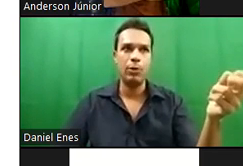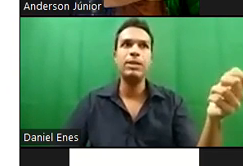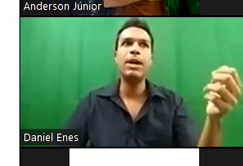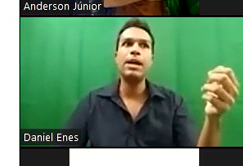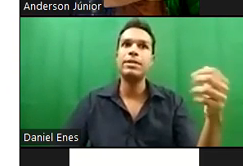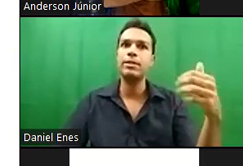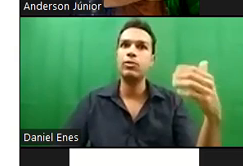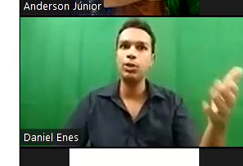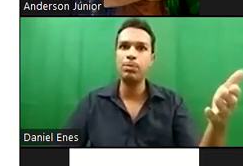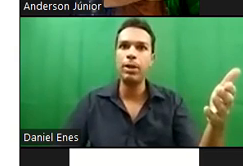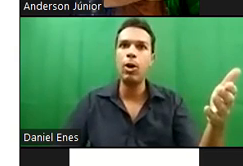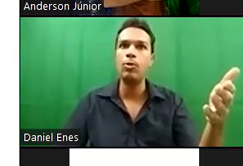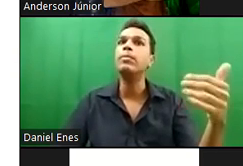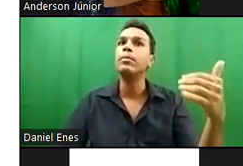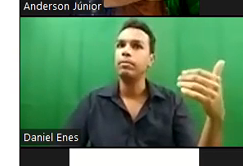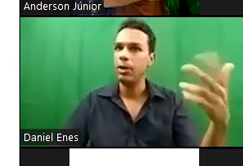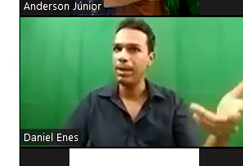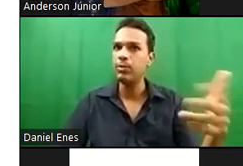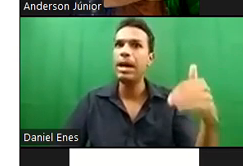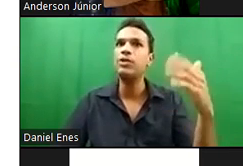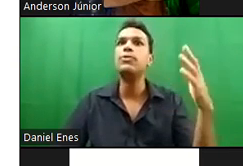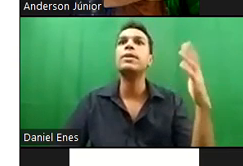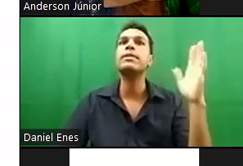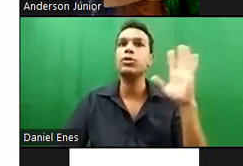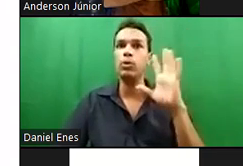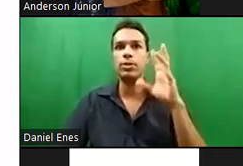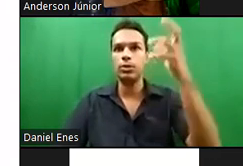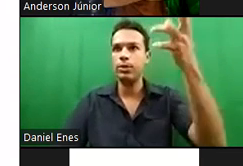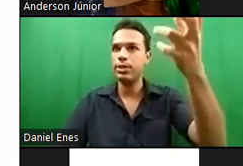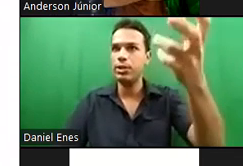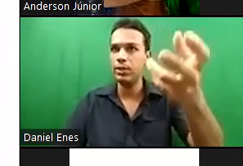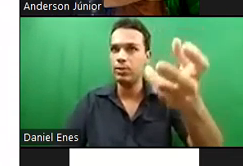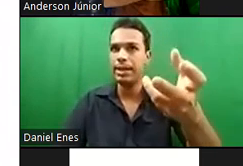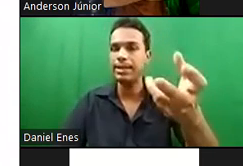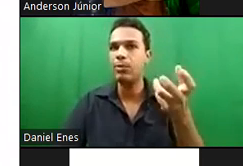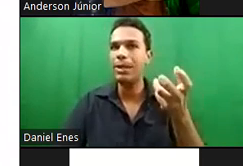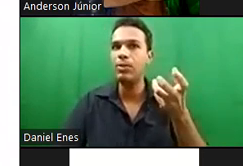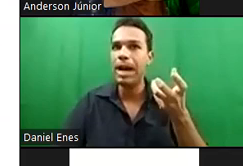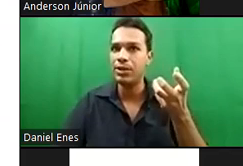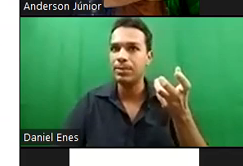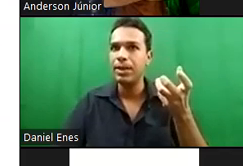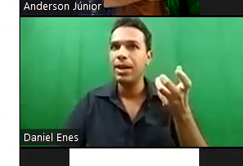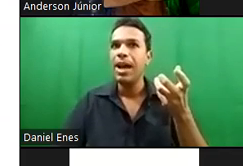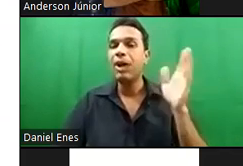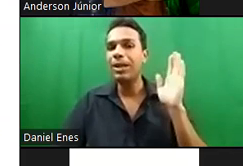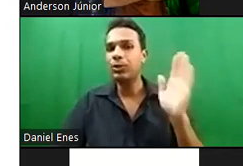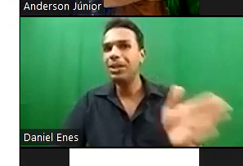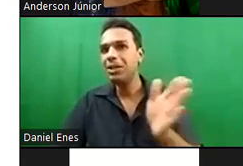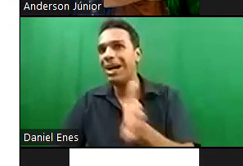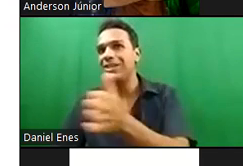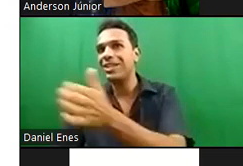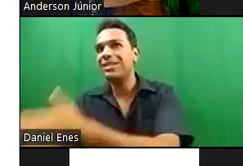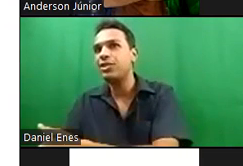Ela é uma linguagem, assim como o espanhol é uma linguagem, o francês. Ou seja, todas as línguas elas são uma linguagem. Agora,